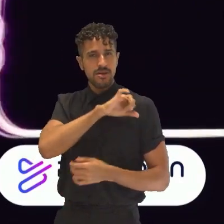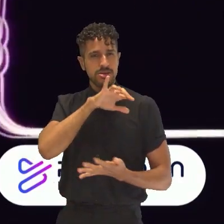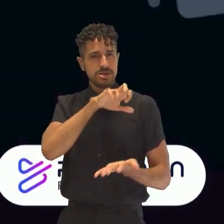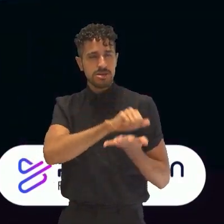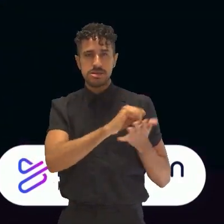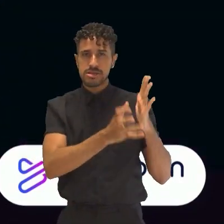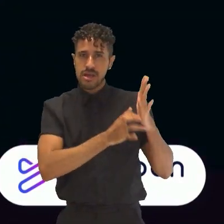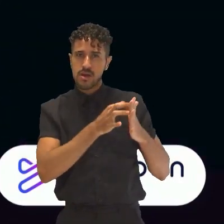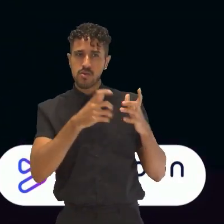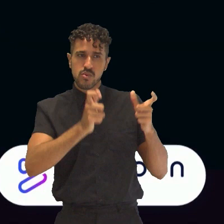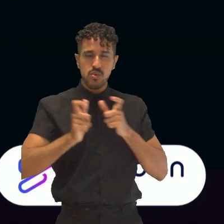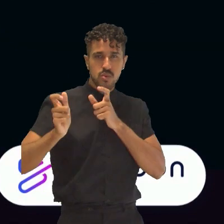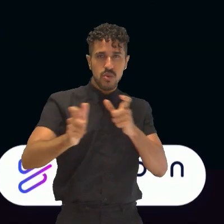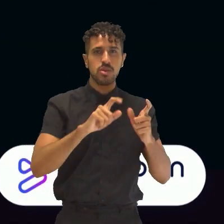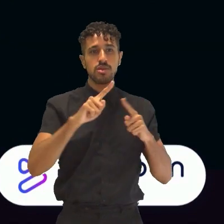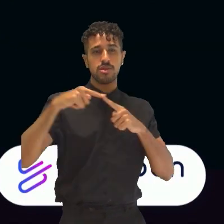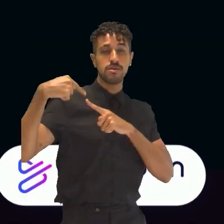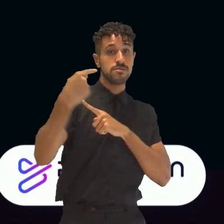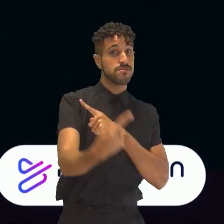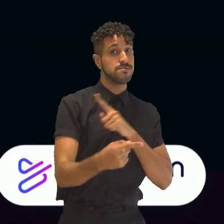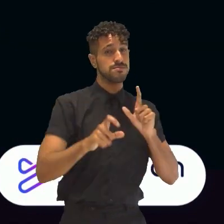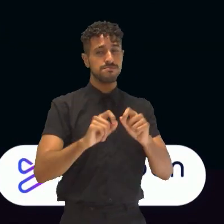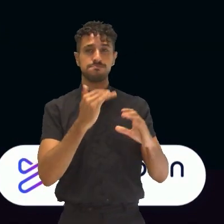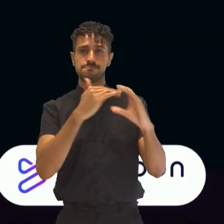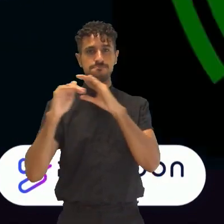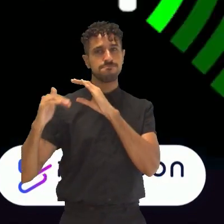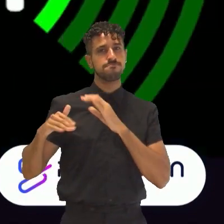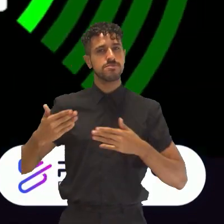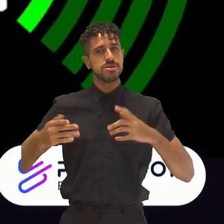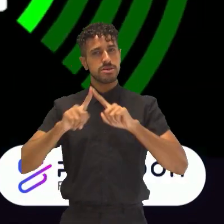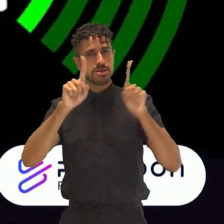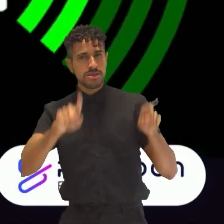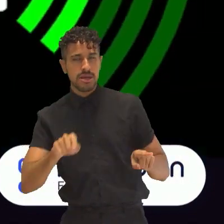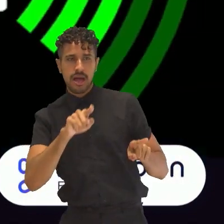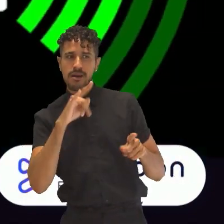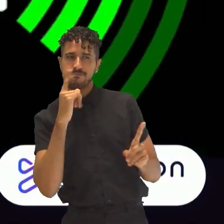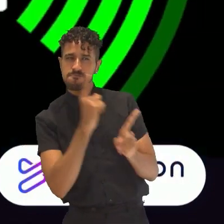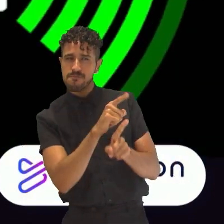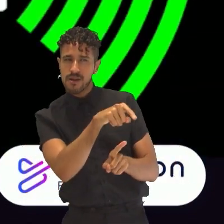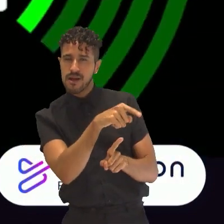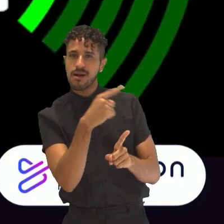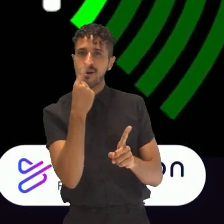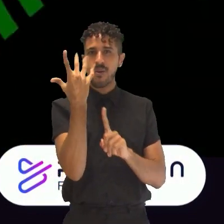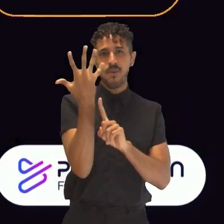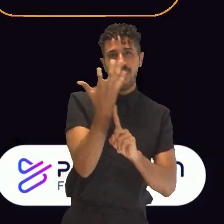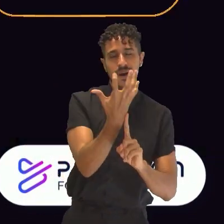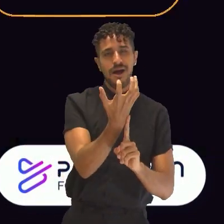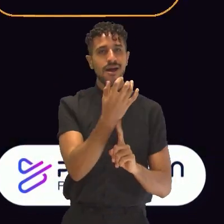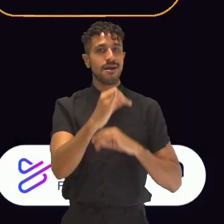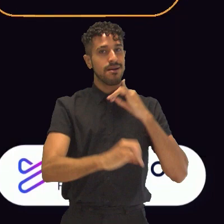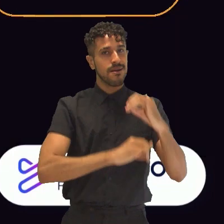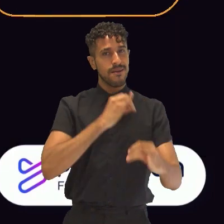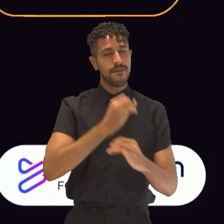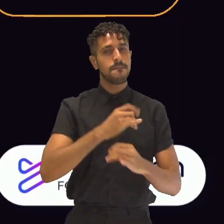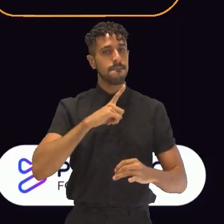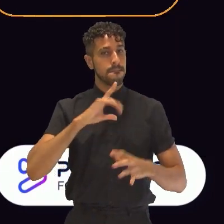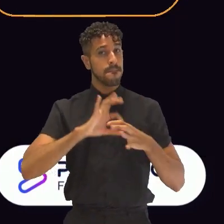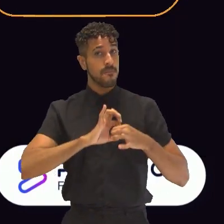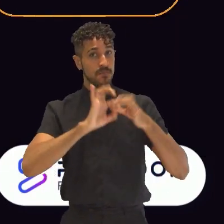de forma local e, posteriormente, enviar para o servidor quando encontrasse um sinal Wi-Fi de internet disponível.